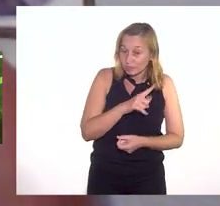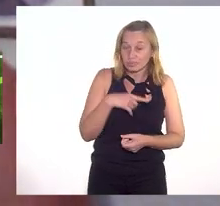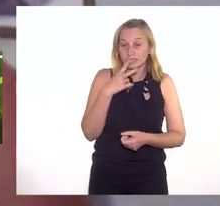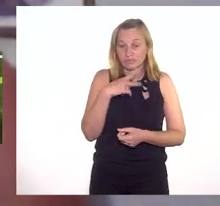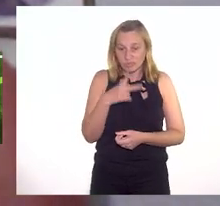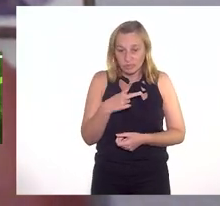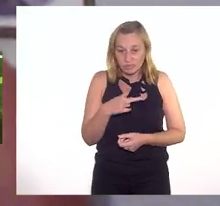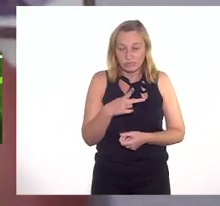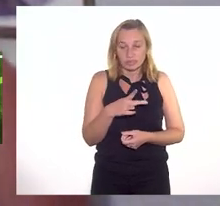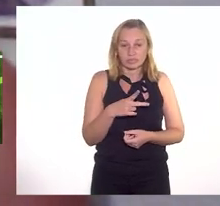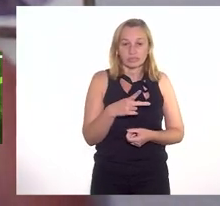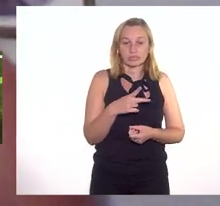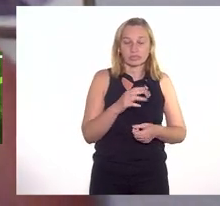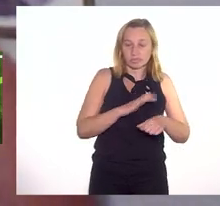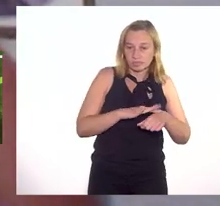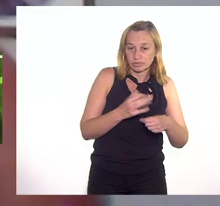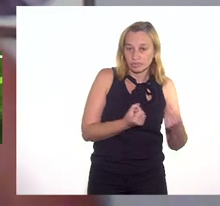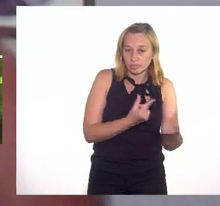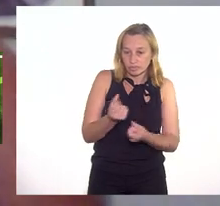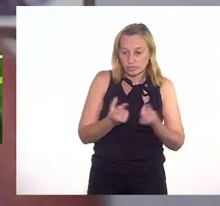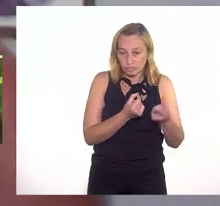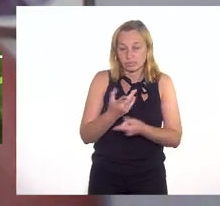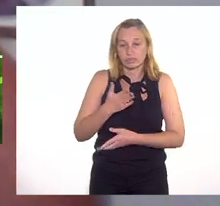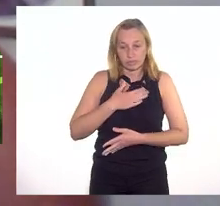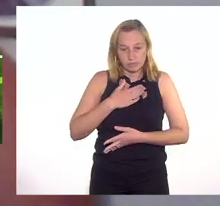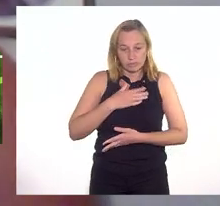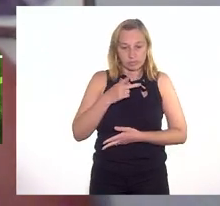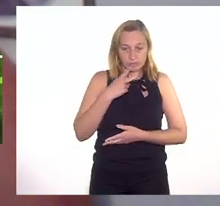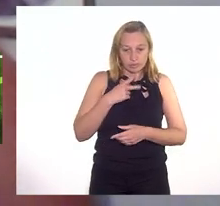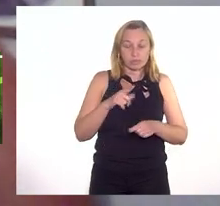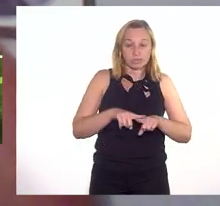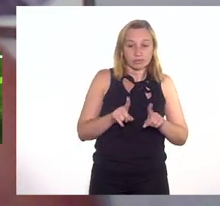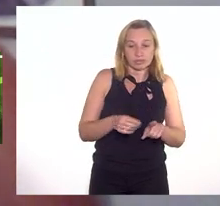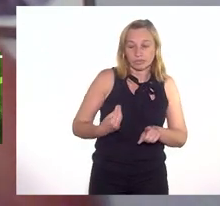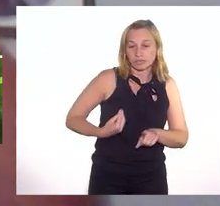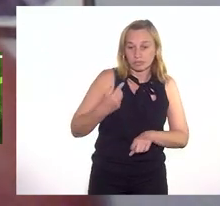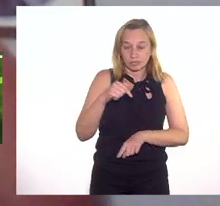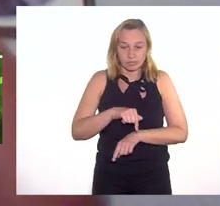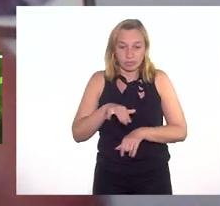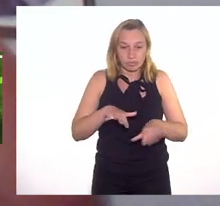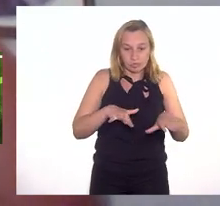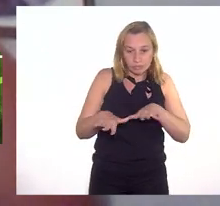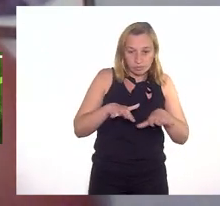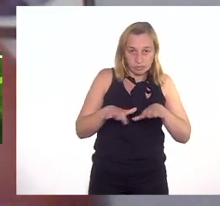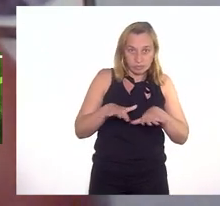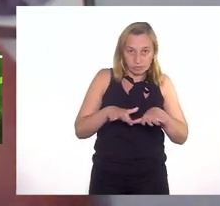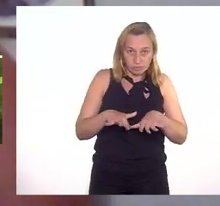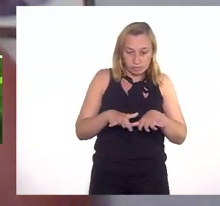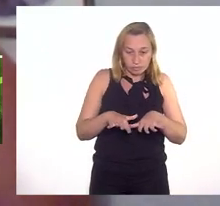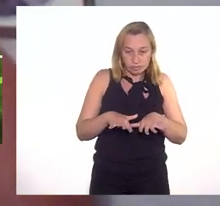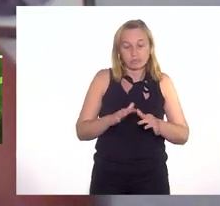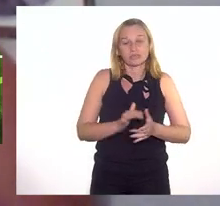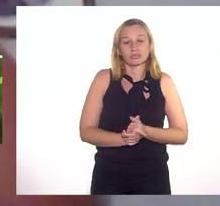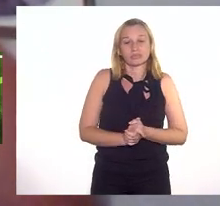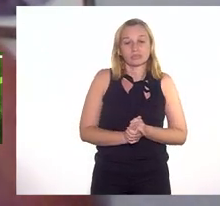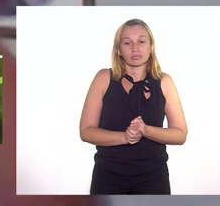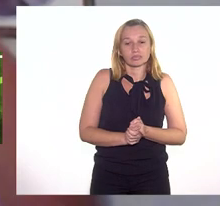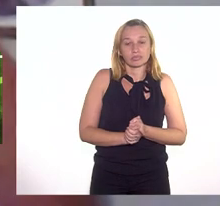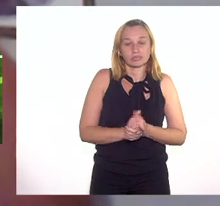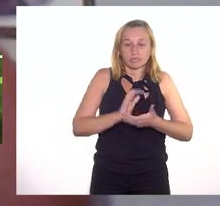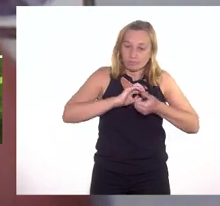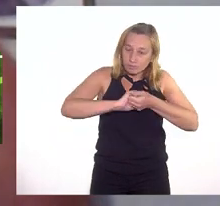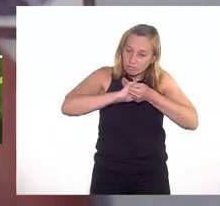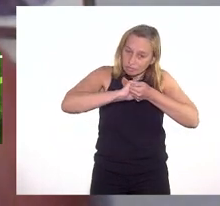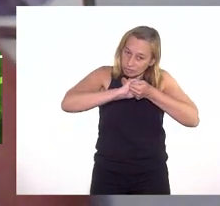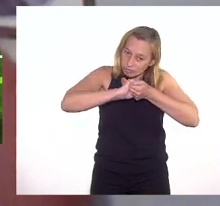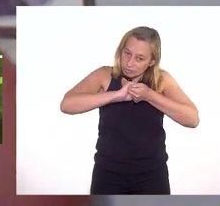os raros. Eu falo especificamente da minha, mas a gente está aqui num movimento e de mãos